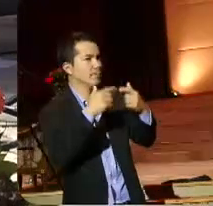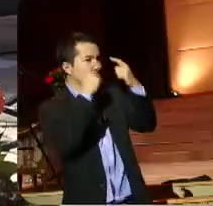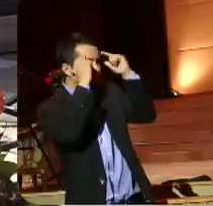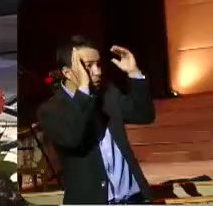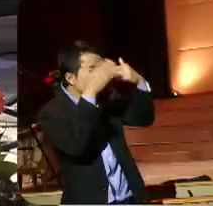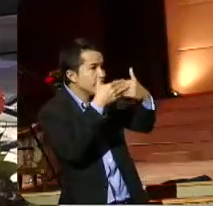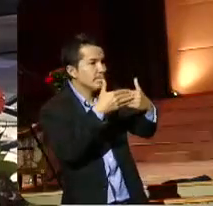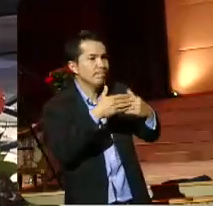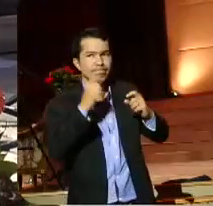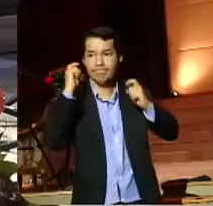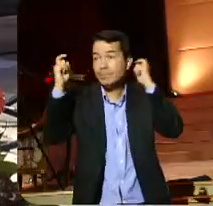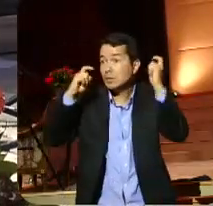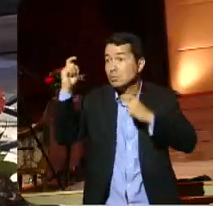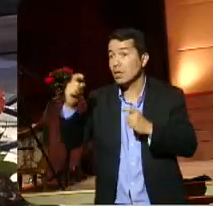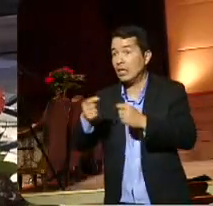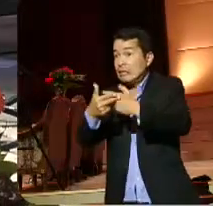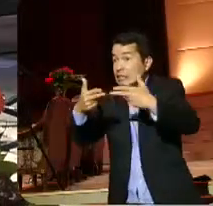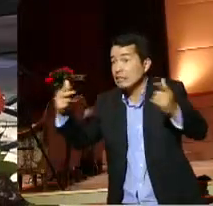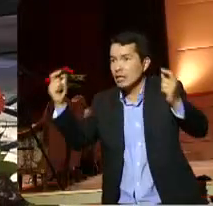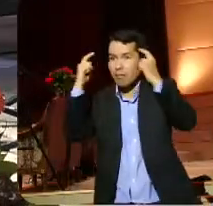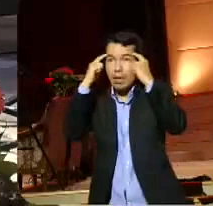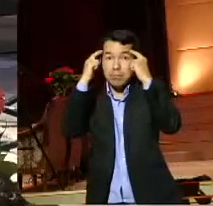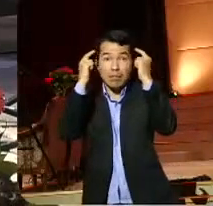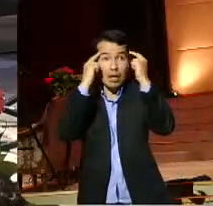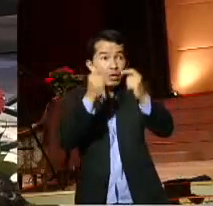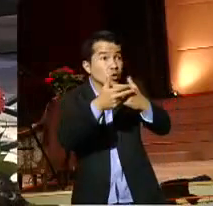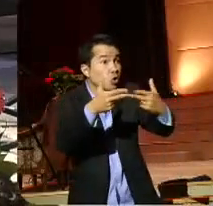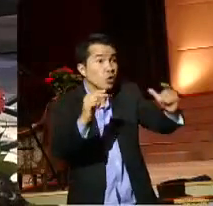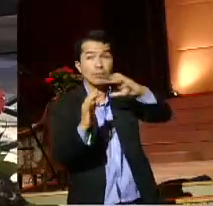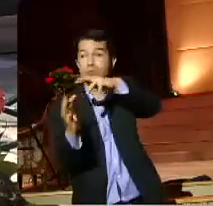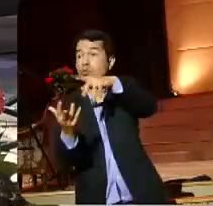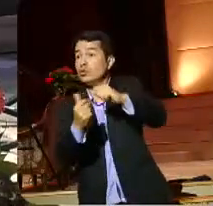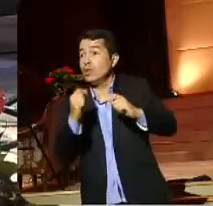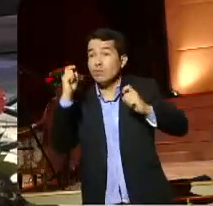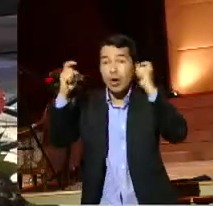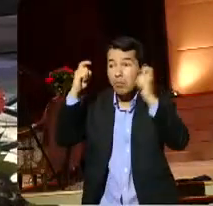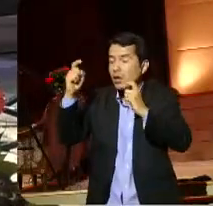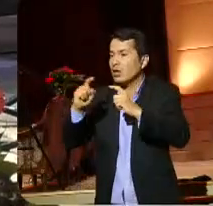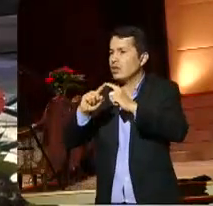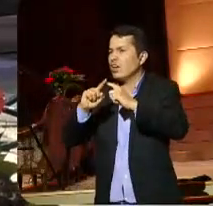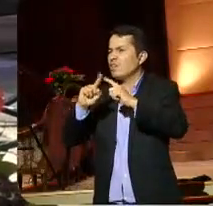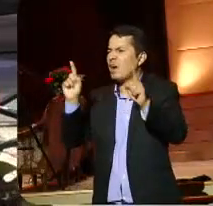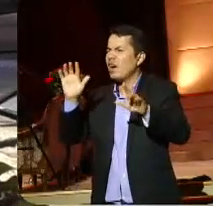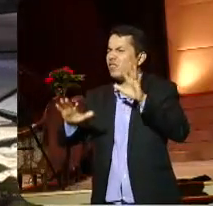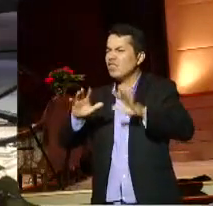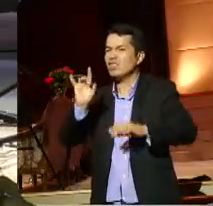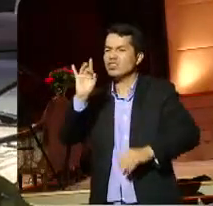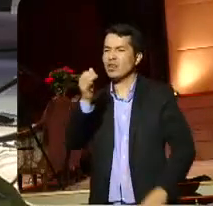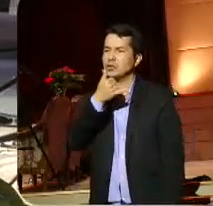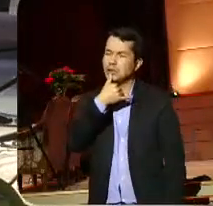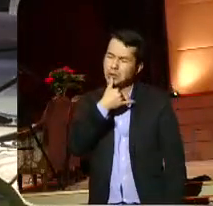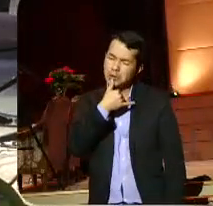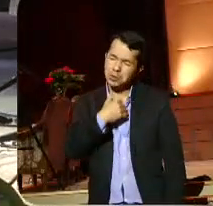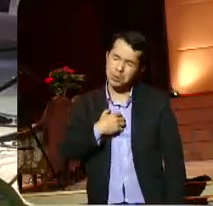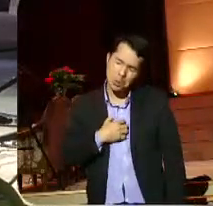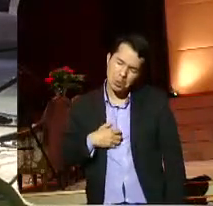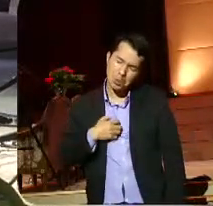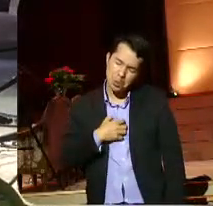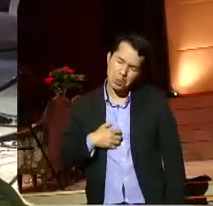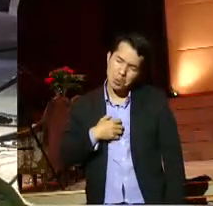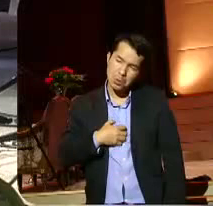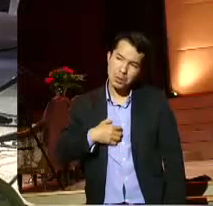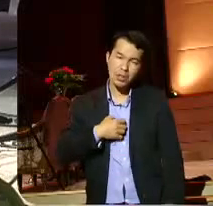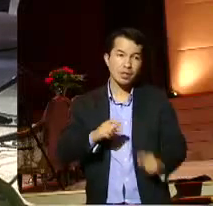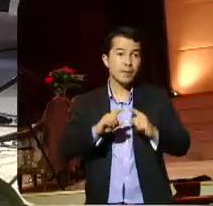estamos precisando de uma resposta, de uma palavra, ou simplesmente a gente não está bem, e o olhar de Jesus